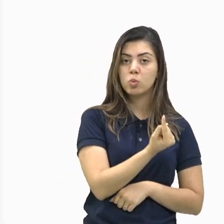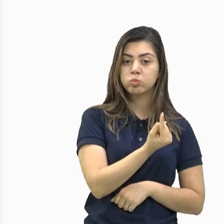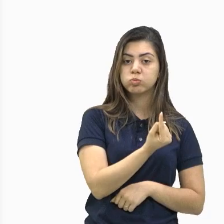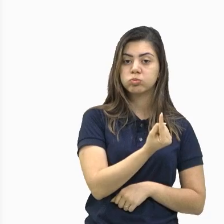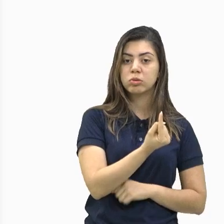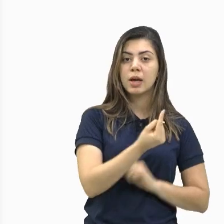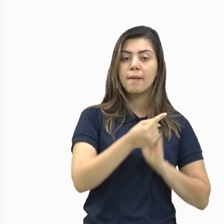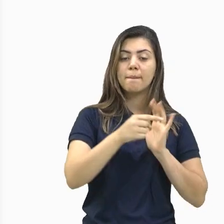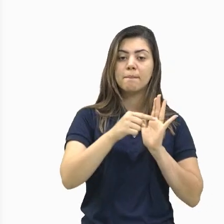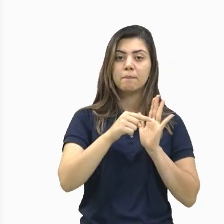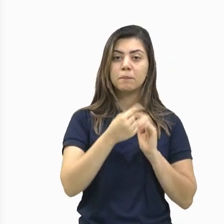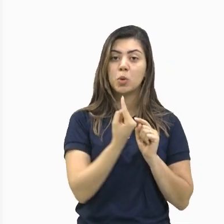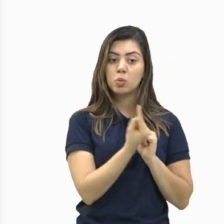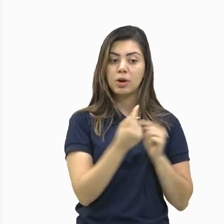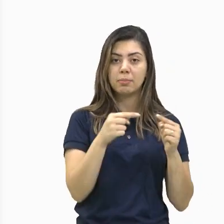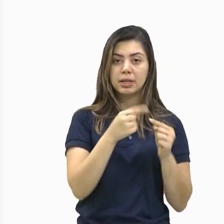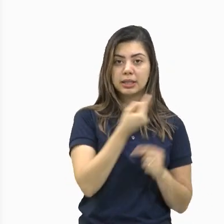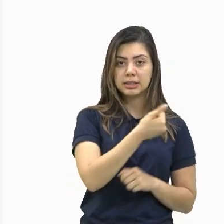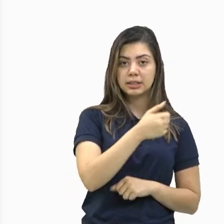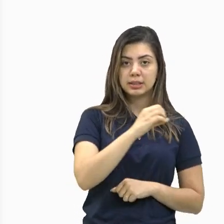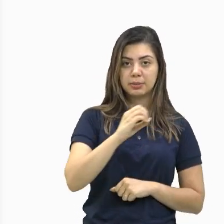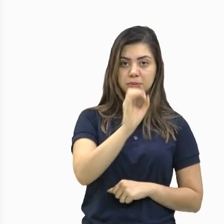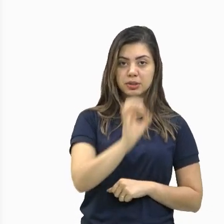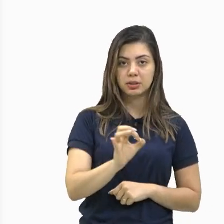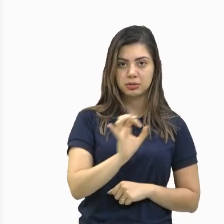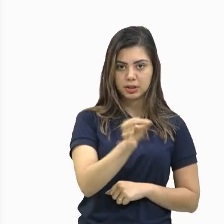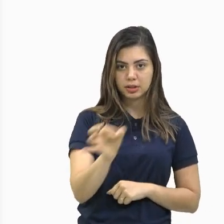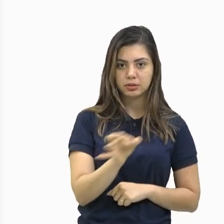a 100%, né, e subtrai